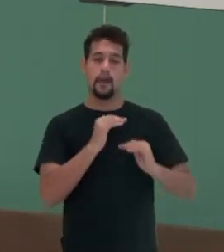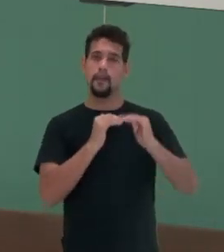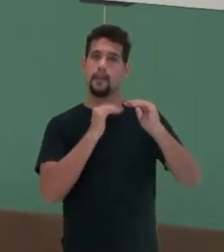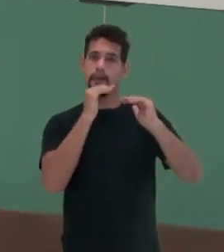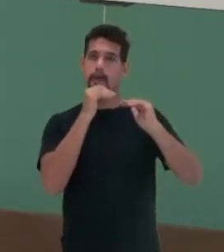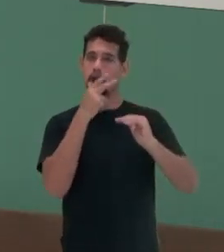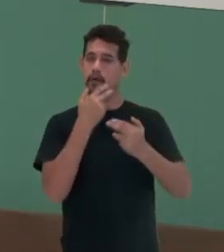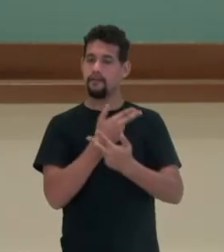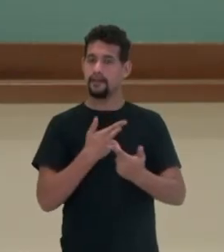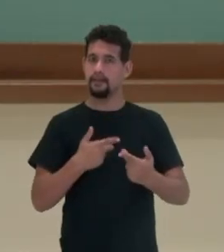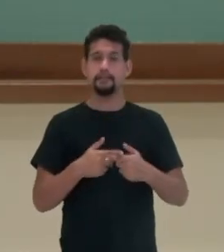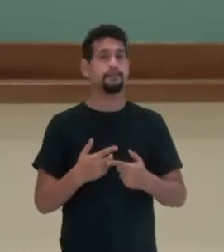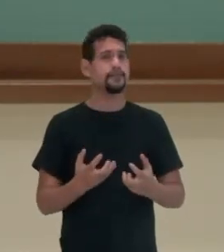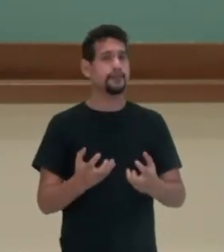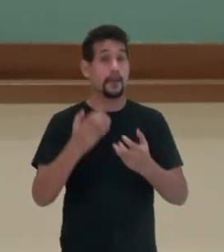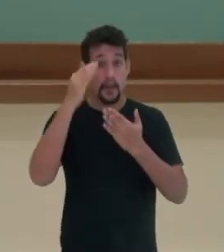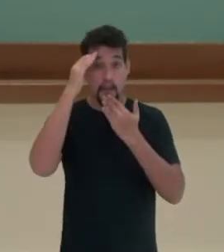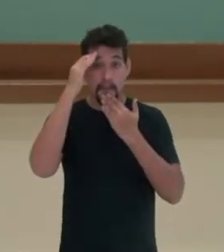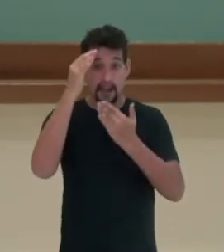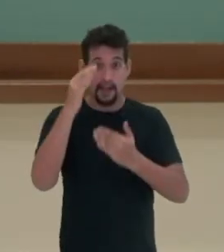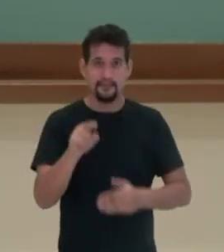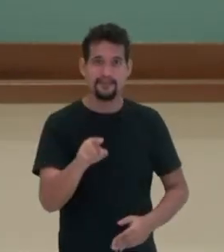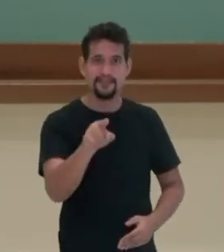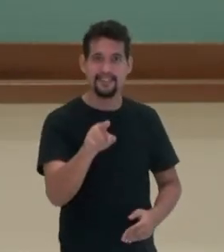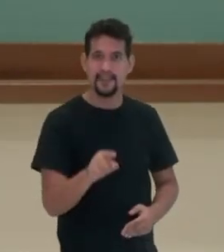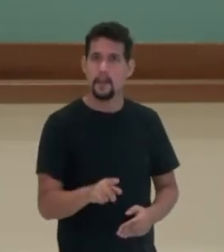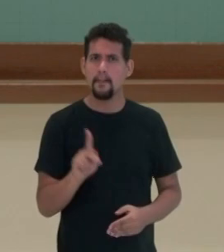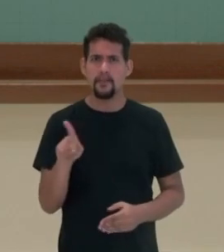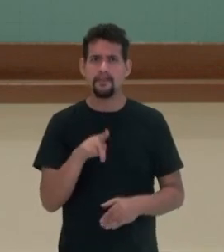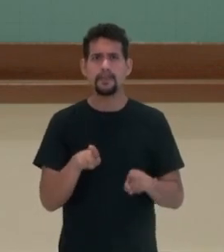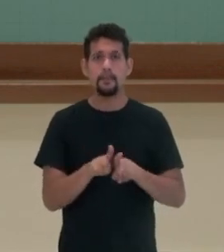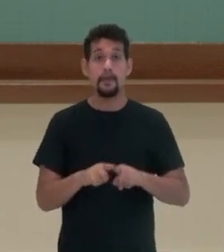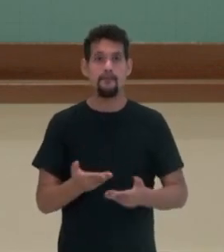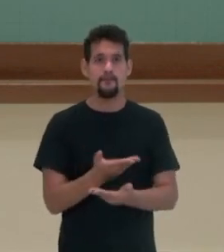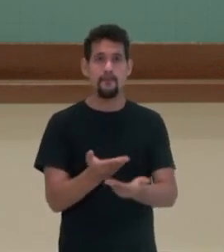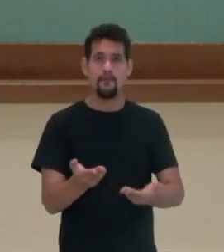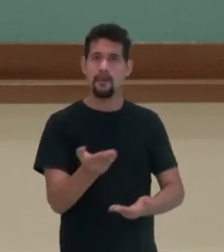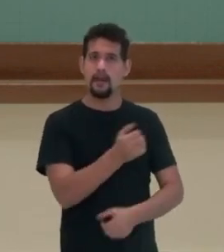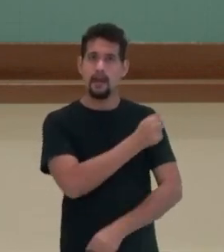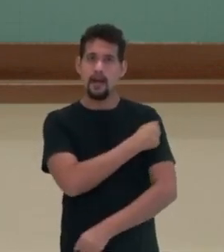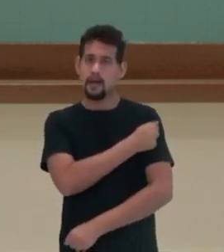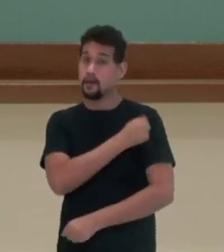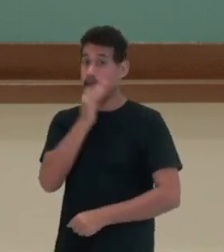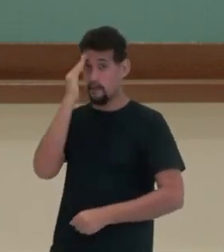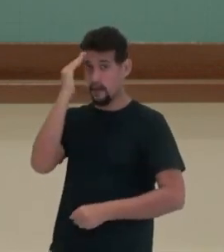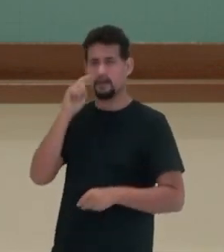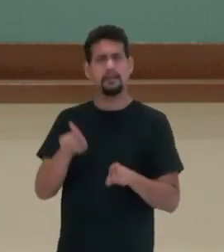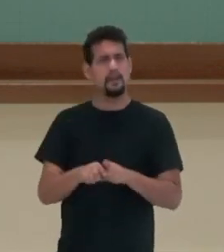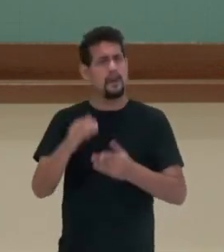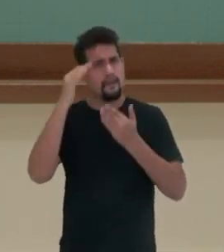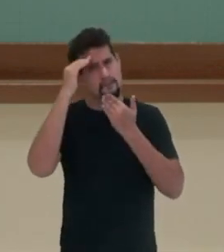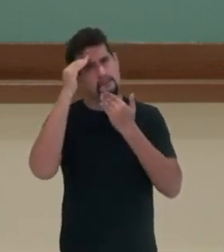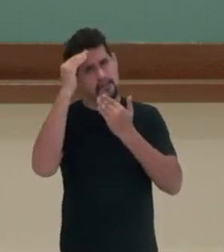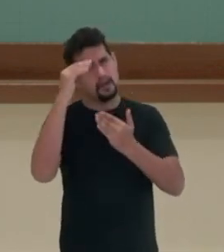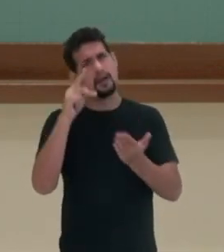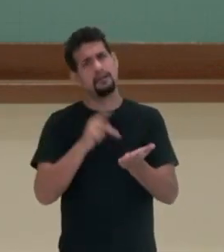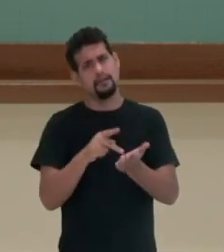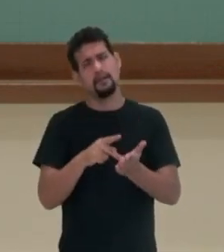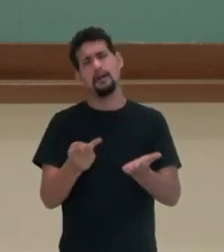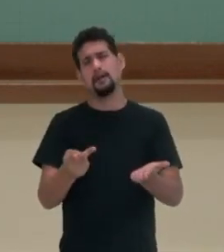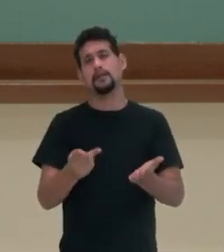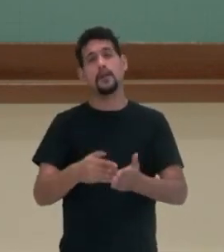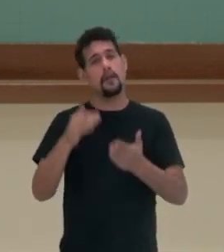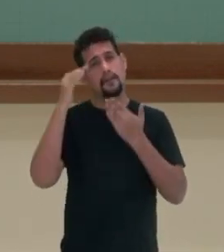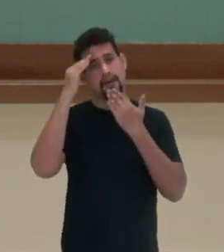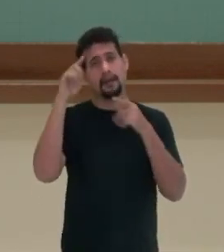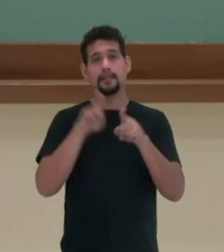graduação. Eu gostaria de agradecer vocês, professores, vocês, alunos, principalmente. Muito obrigada. Muito